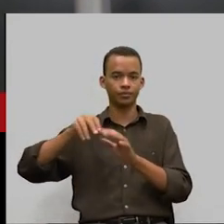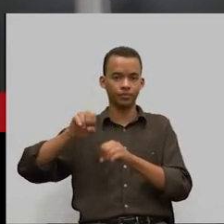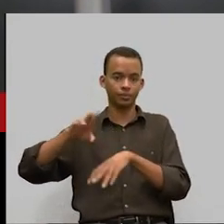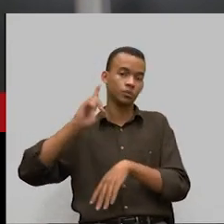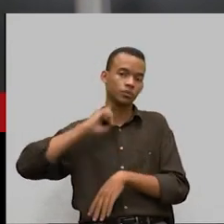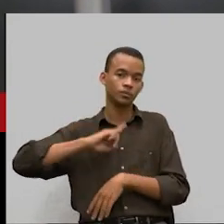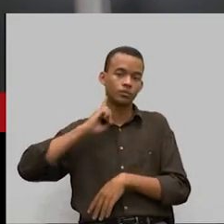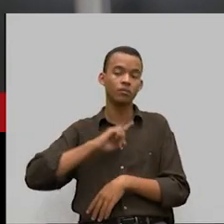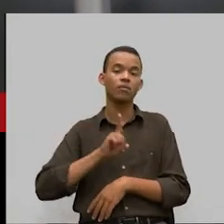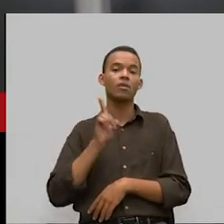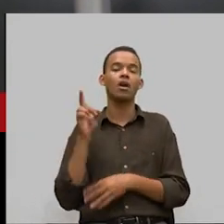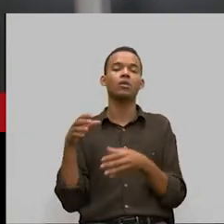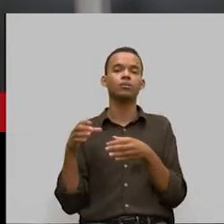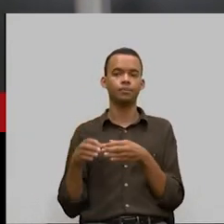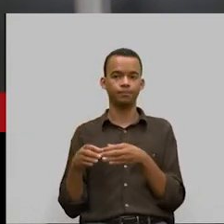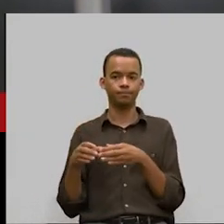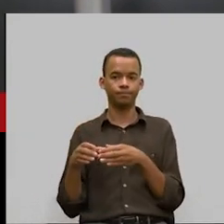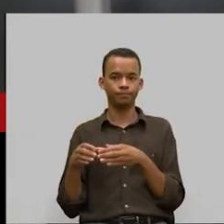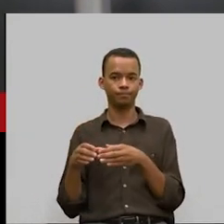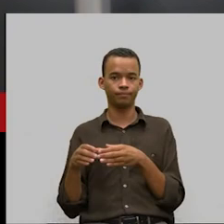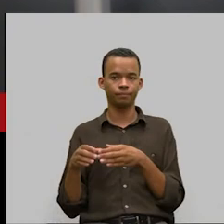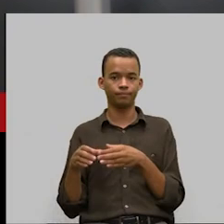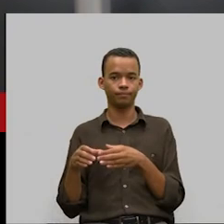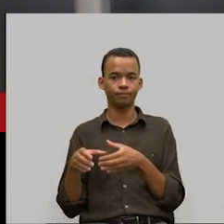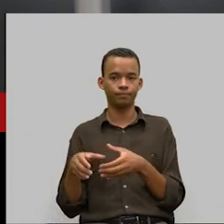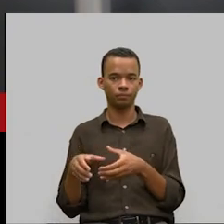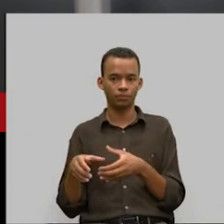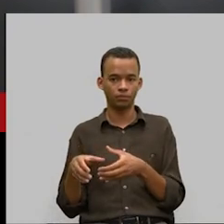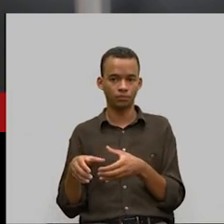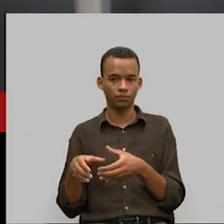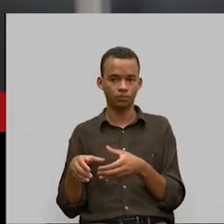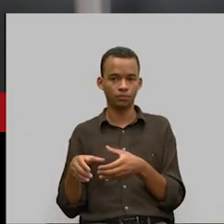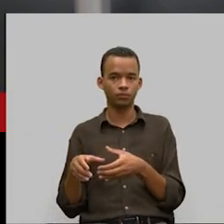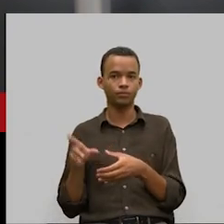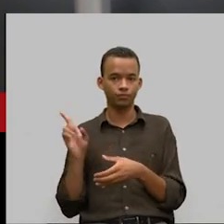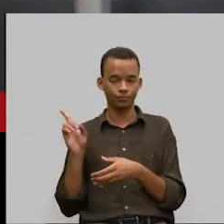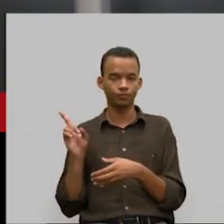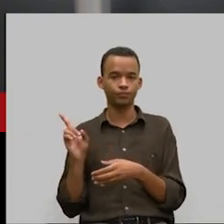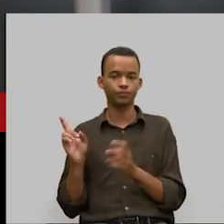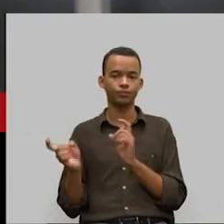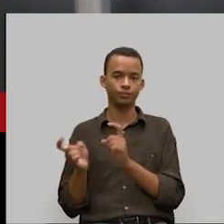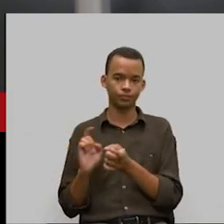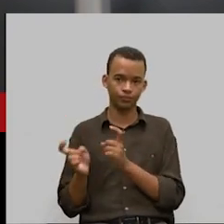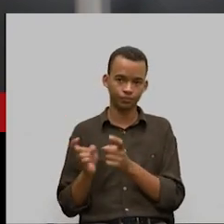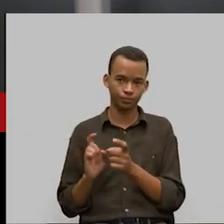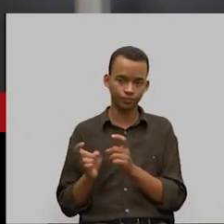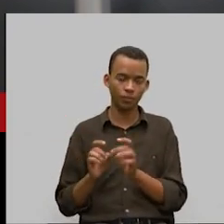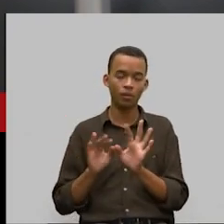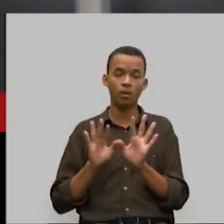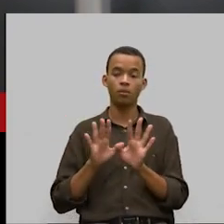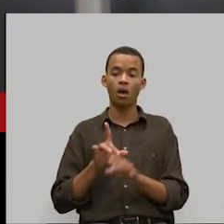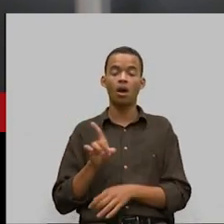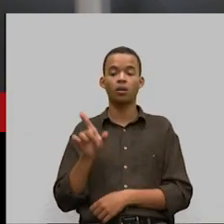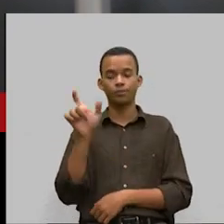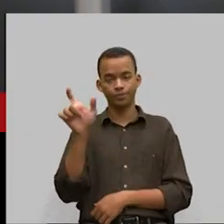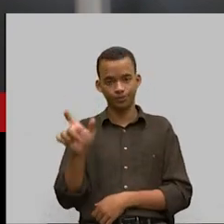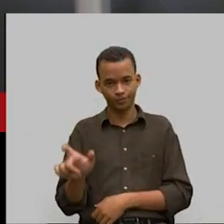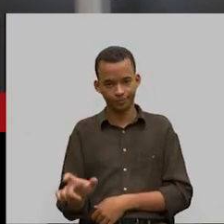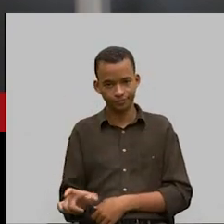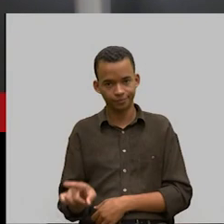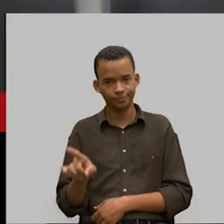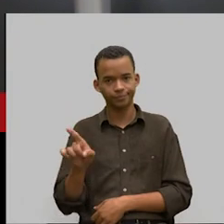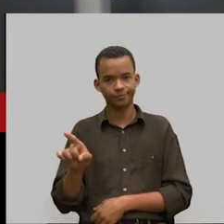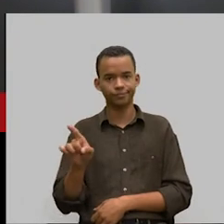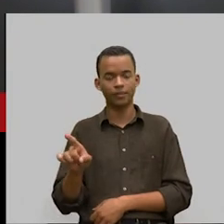do qual se ele tivesse eh assim dado respaldo